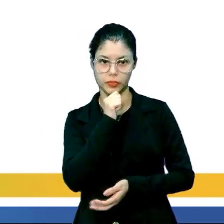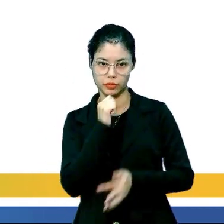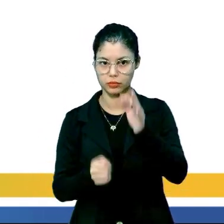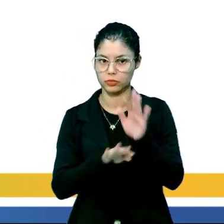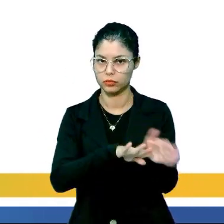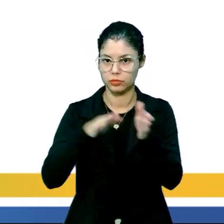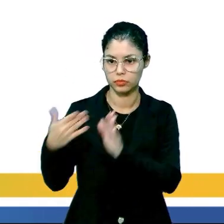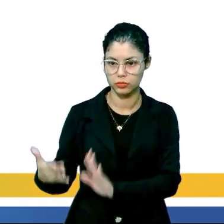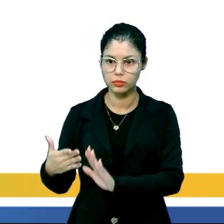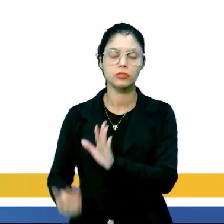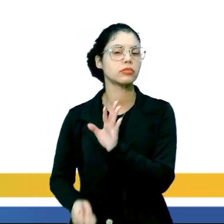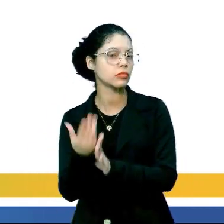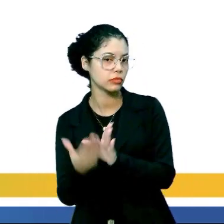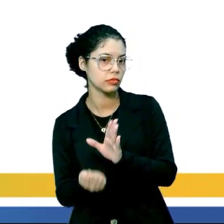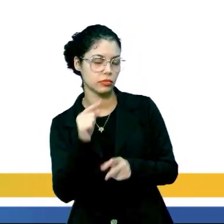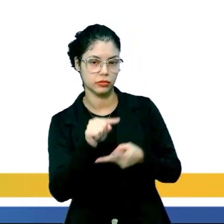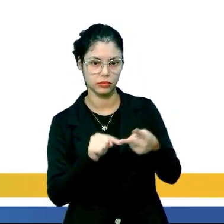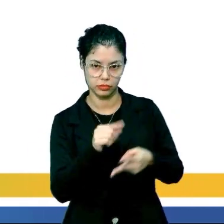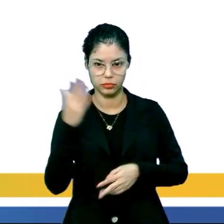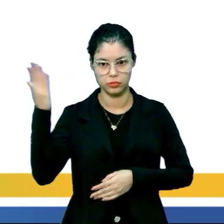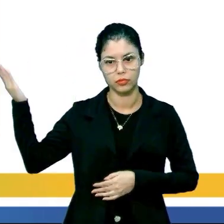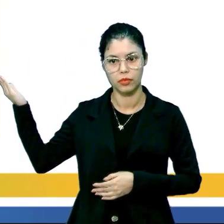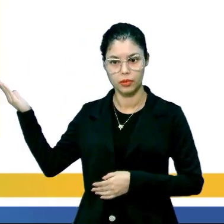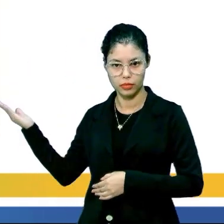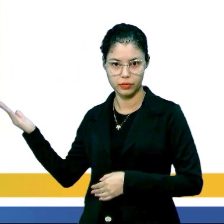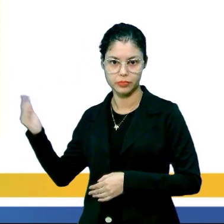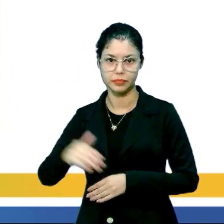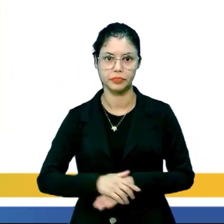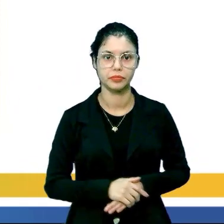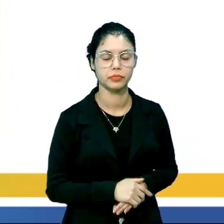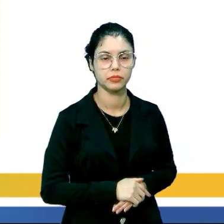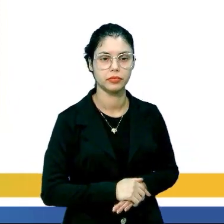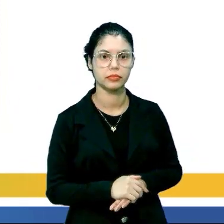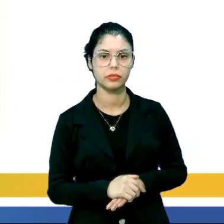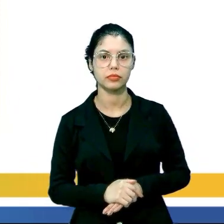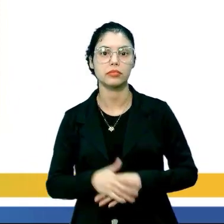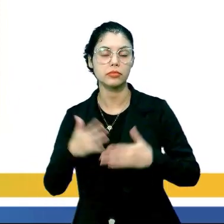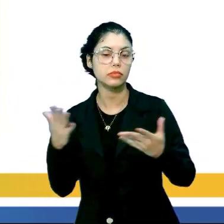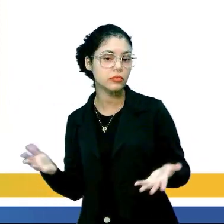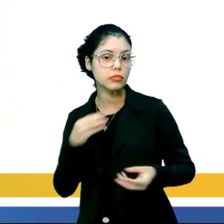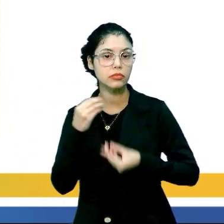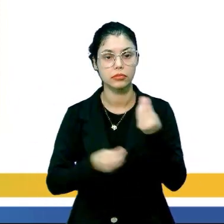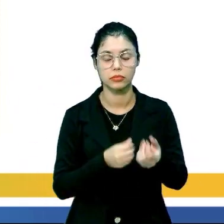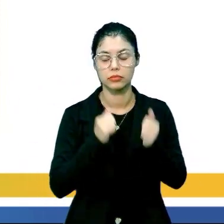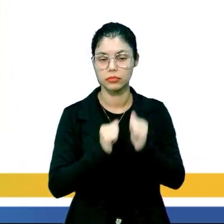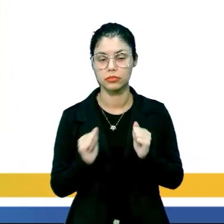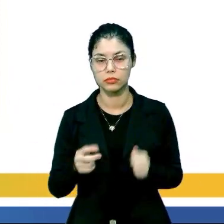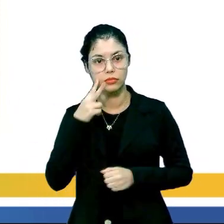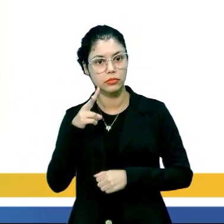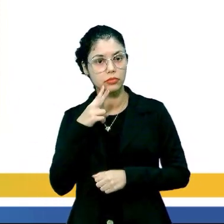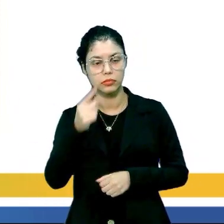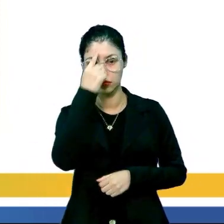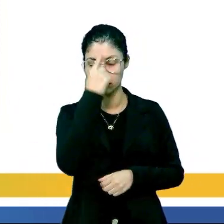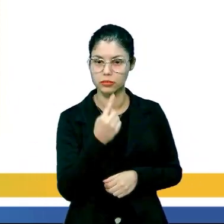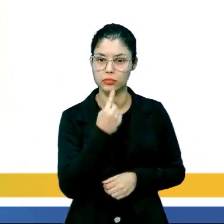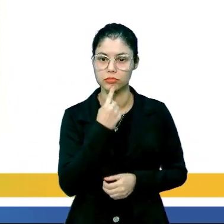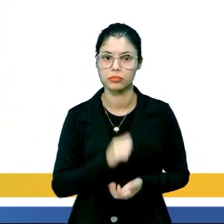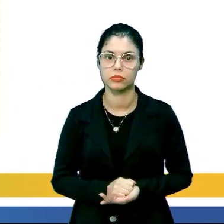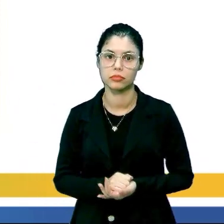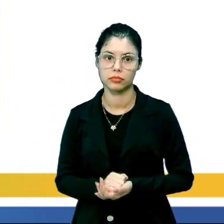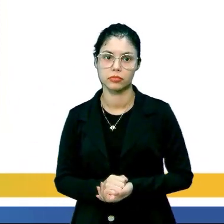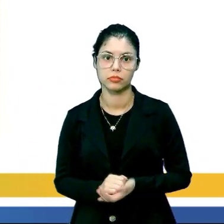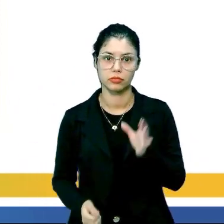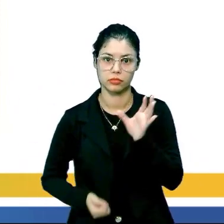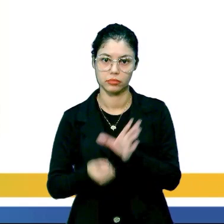Que fazem aí a produção desses leucócitos que a gente vai falar. Então, aqui, como você pode ver nessa imagem, a gente